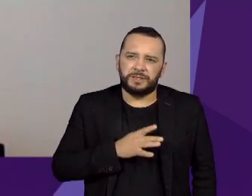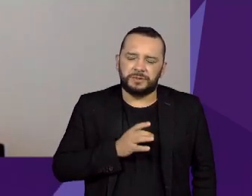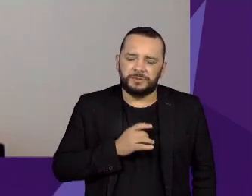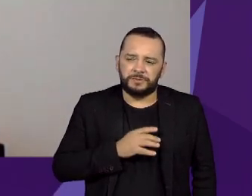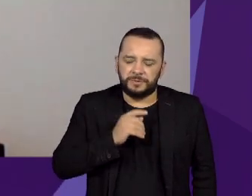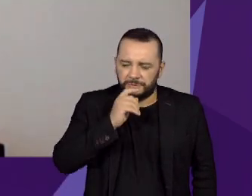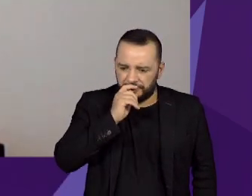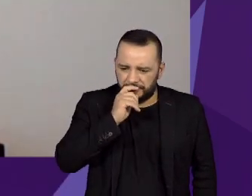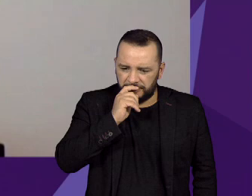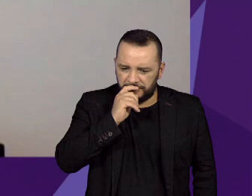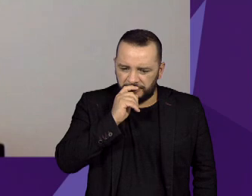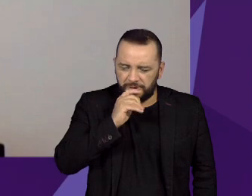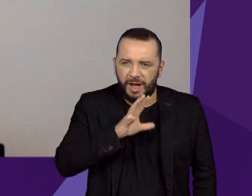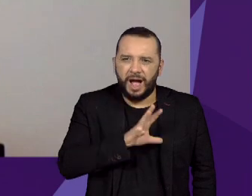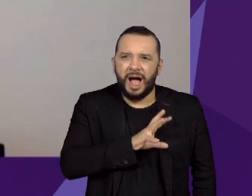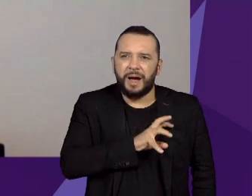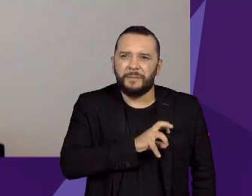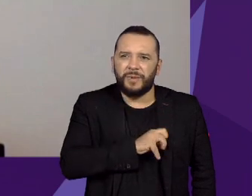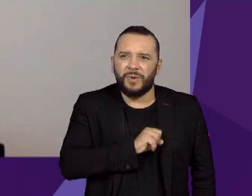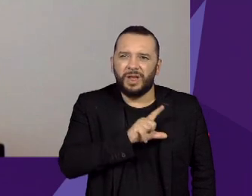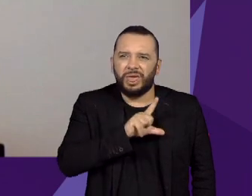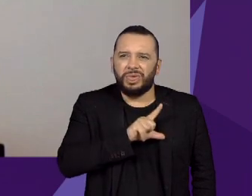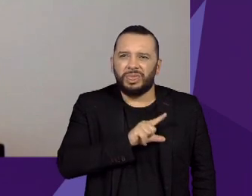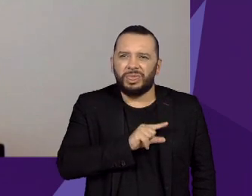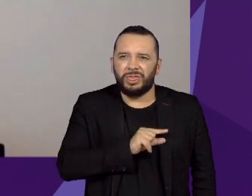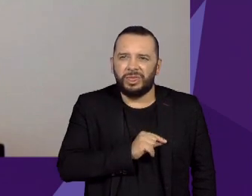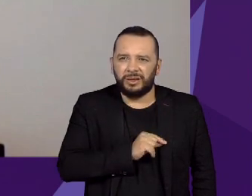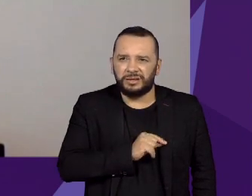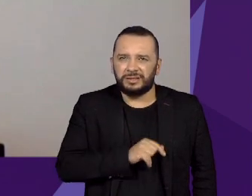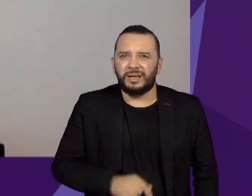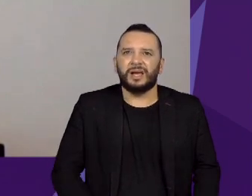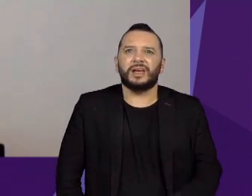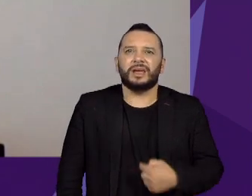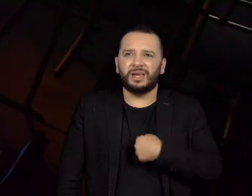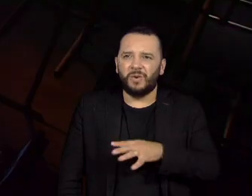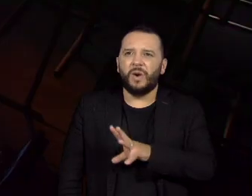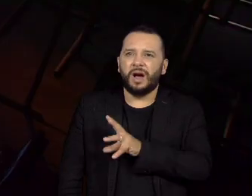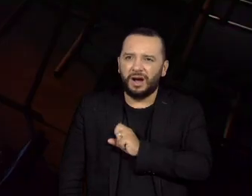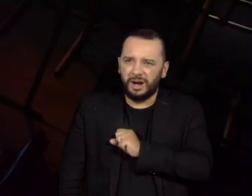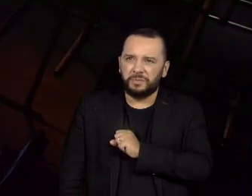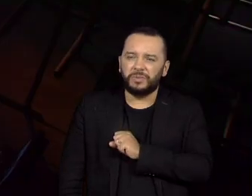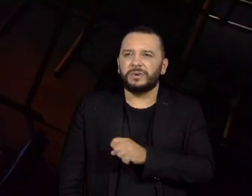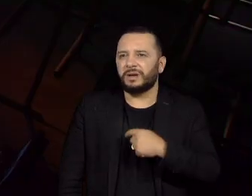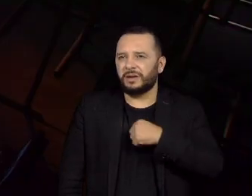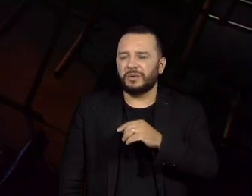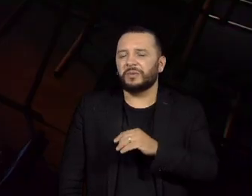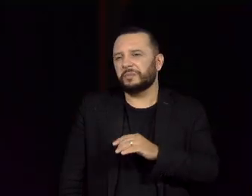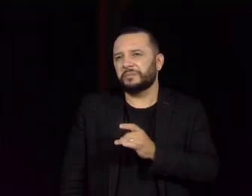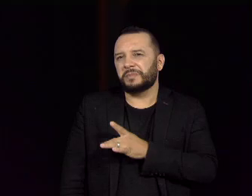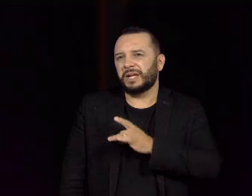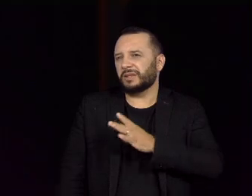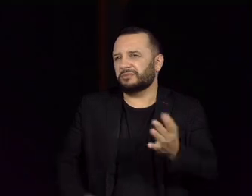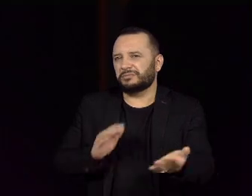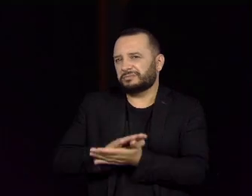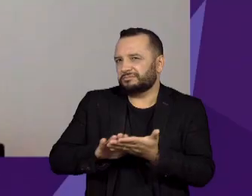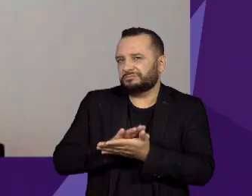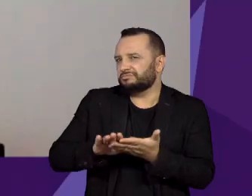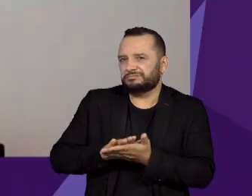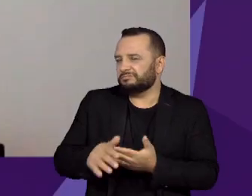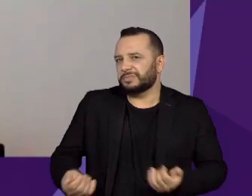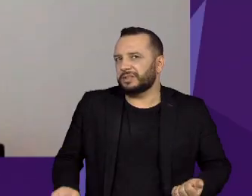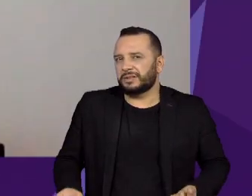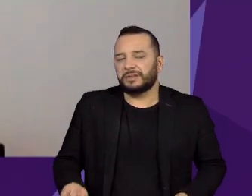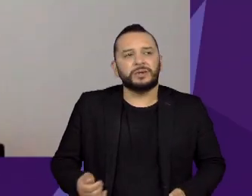de não amar. Enquanto eu amar, não tenho medo de nada. Como é que está esse coração hoje?